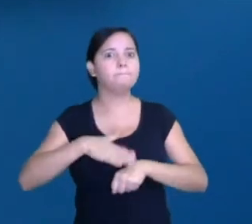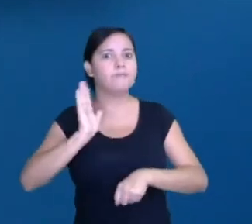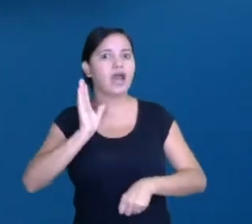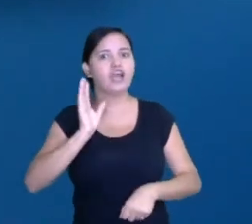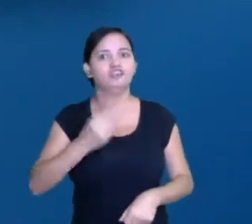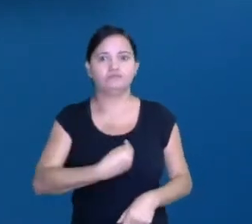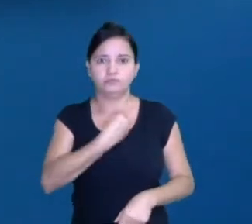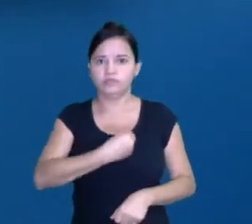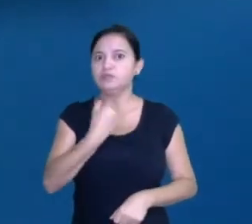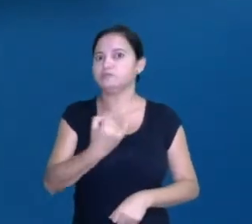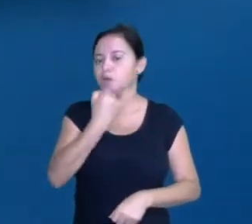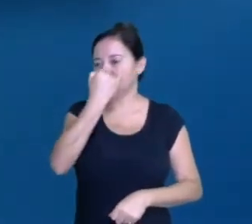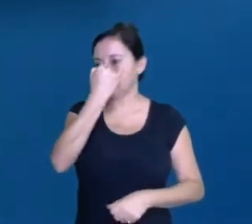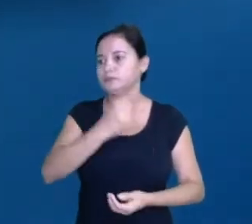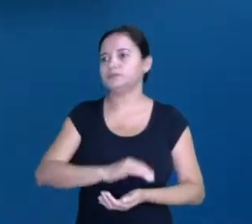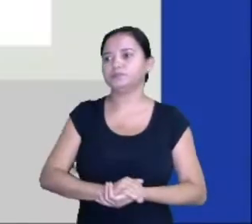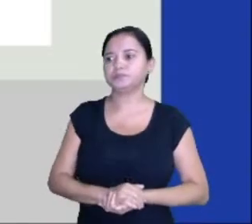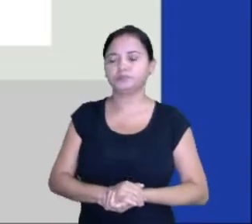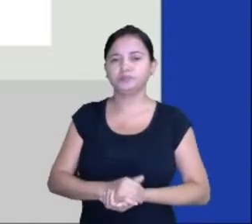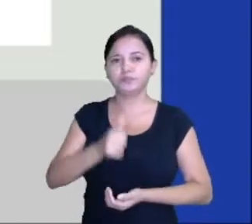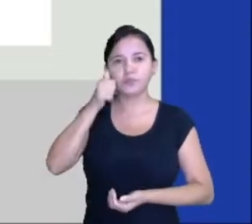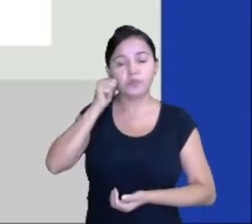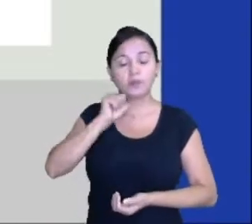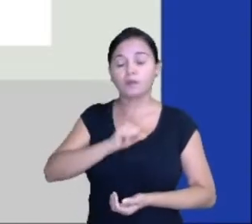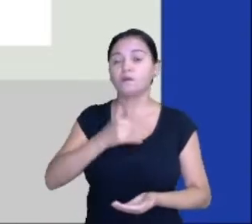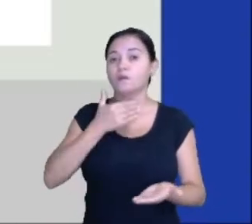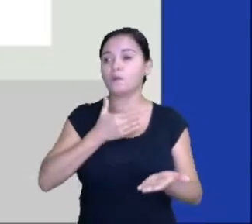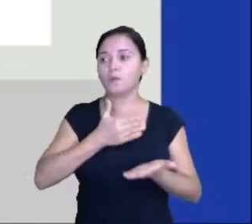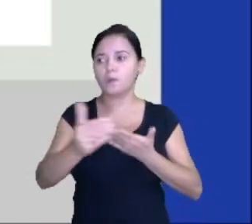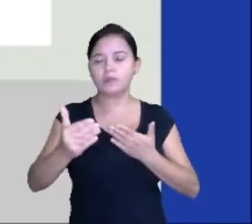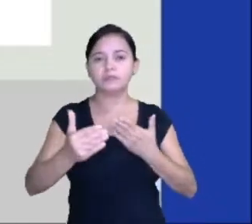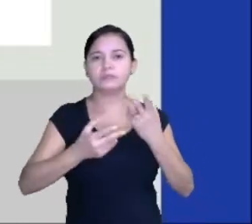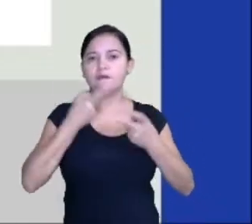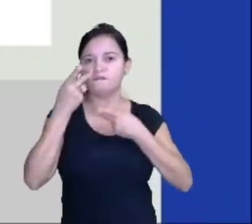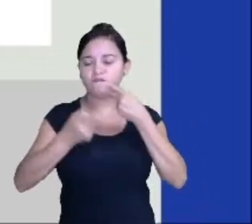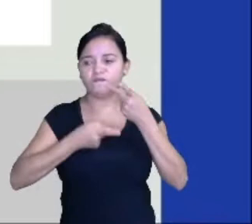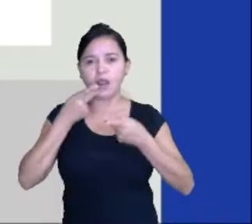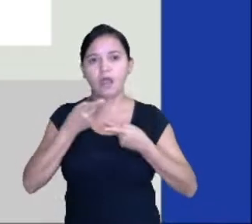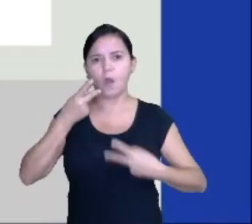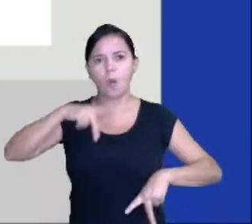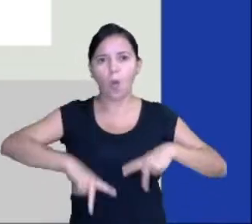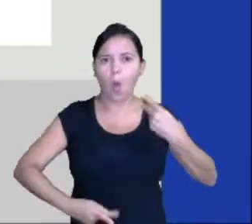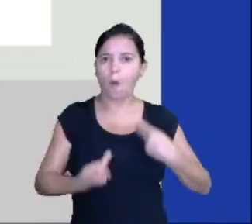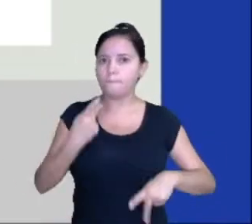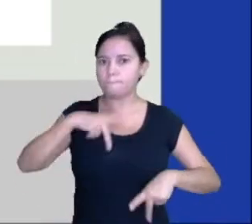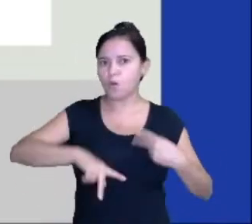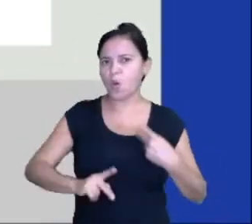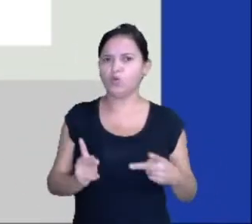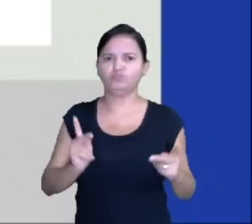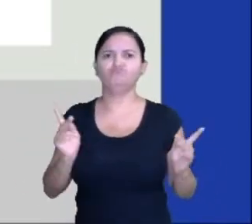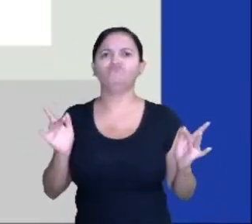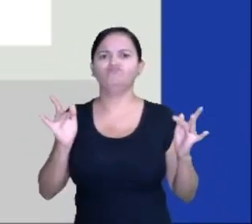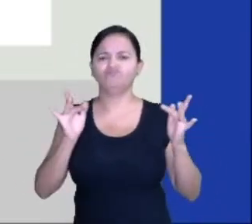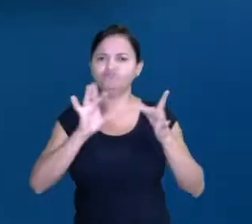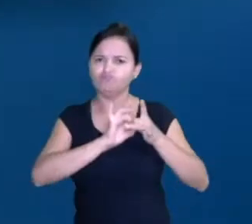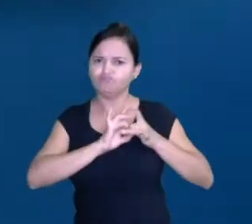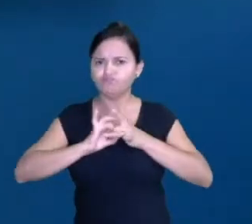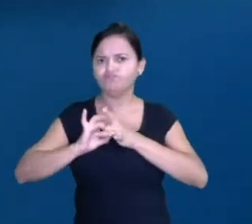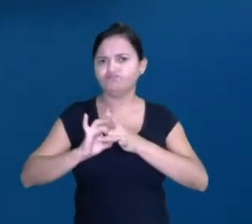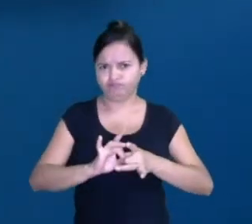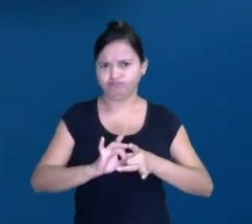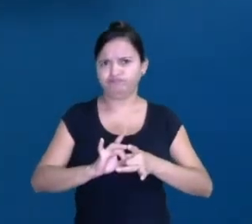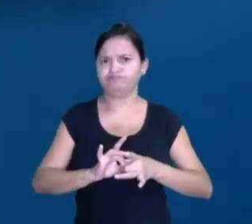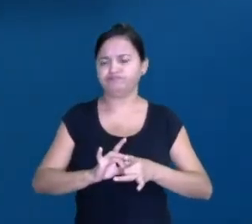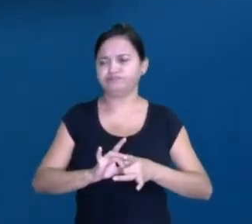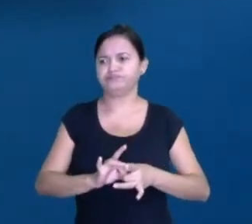Por favor, produção, nosso próximo slide. E aí, a gente vai começar falando dos hormônios que estão intimamente associada a essa estrutura aqui. Eu vou pedir para a